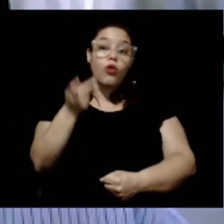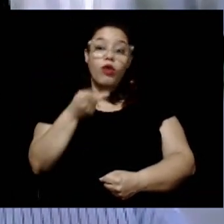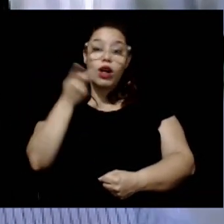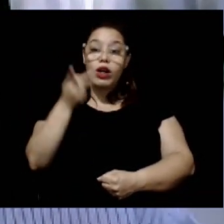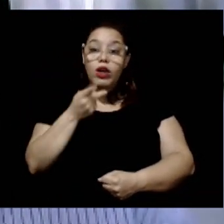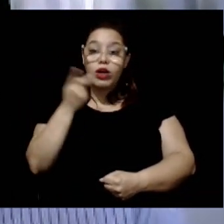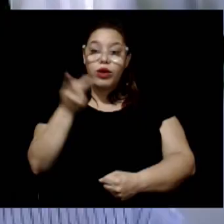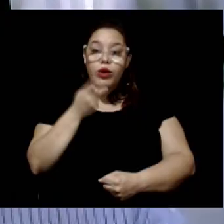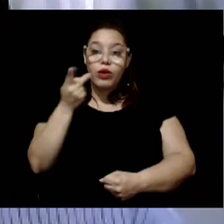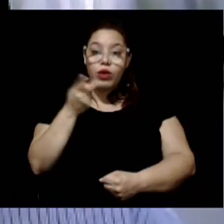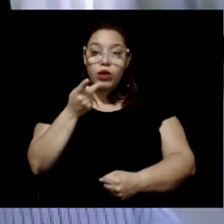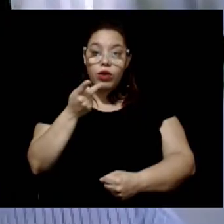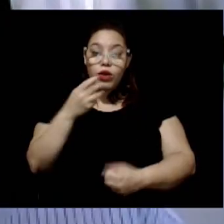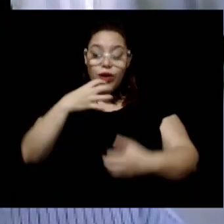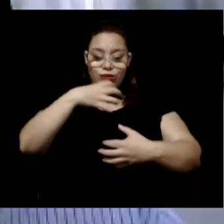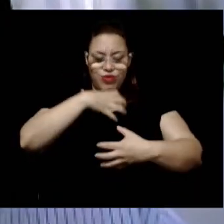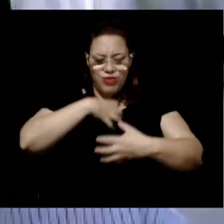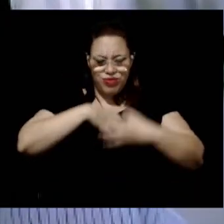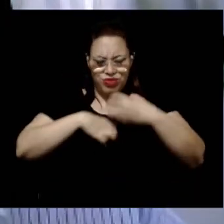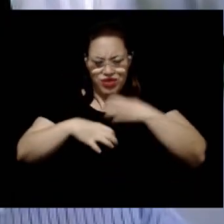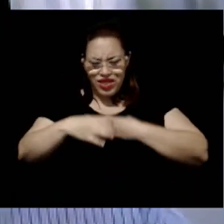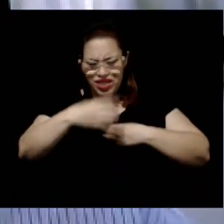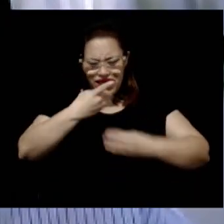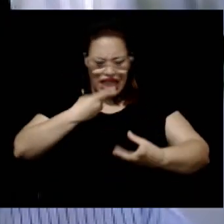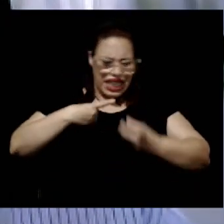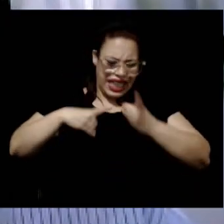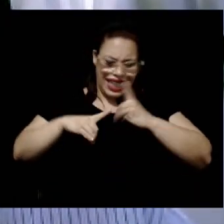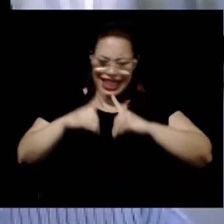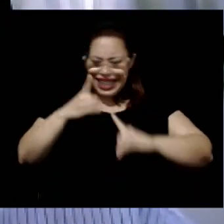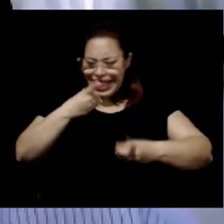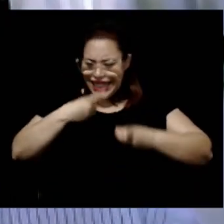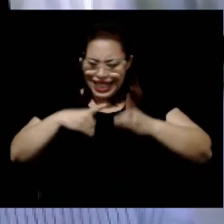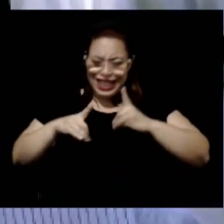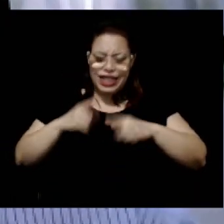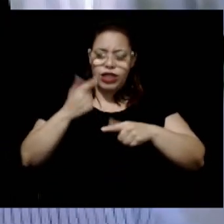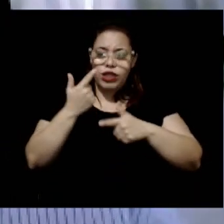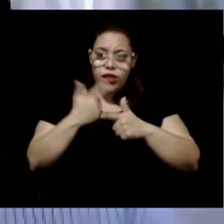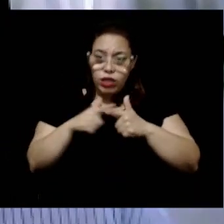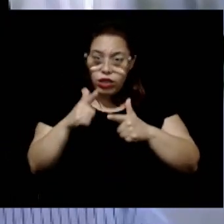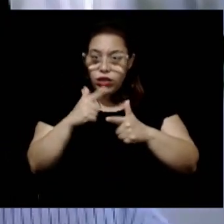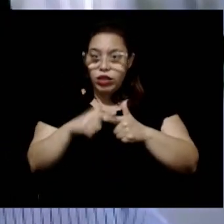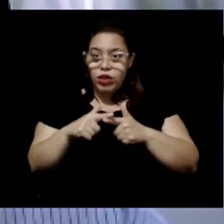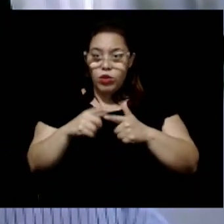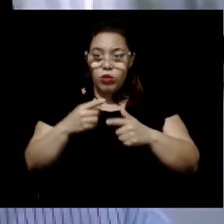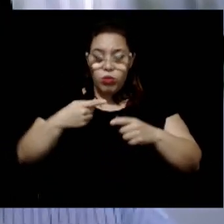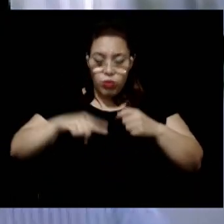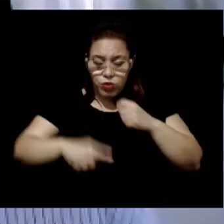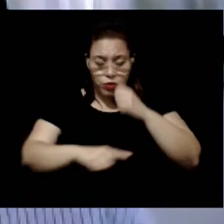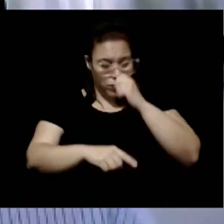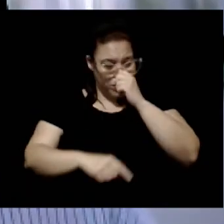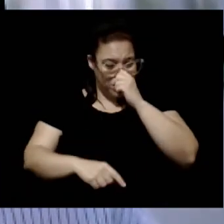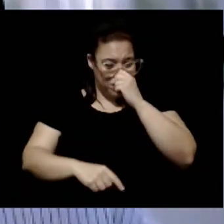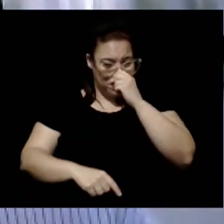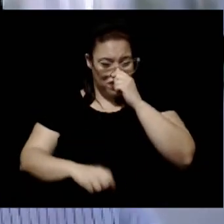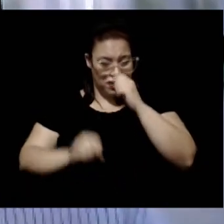ansiedade e depressão, e daí a gente já está falando de um problema um pouquinho mais profundo, isso ainda se agrava ainda mais,